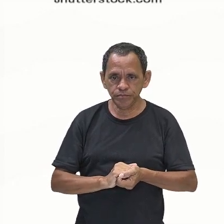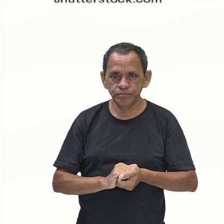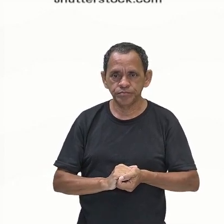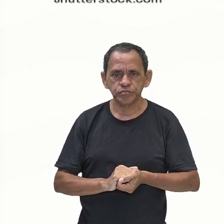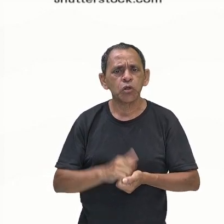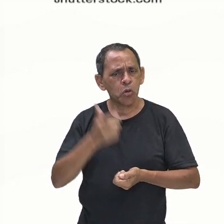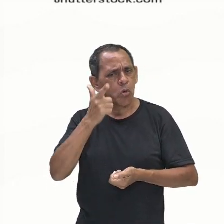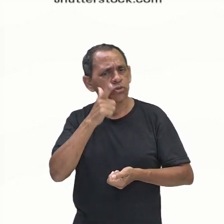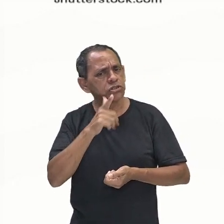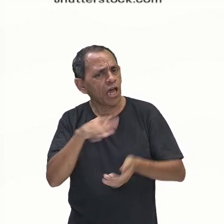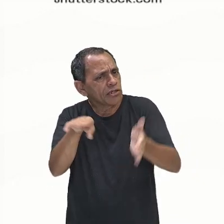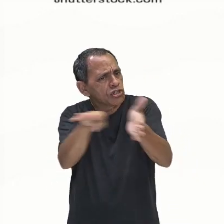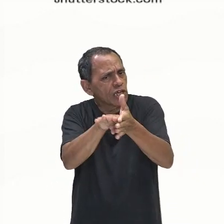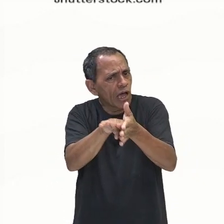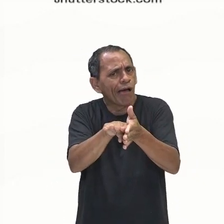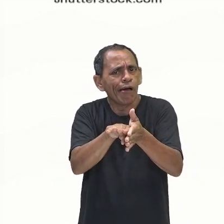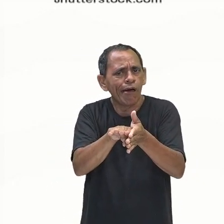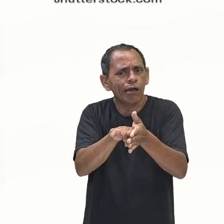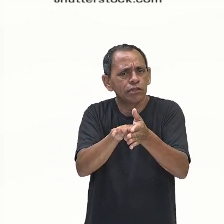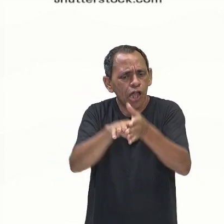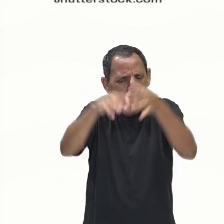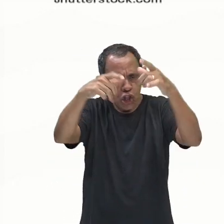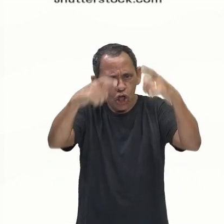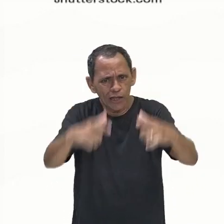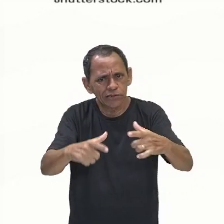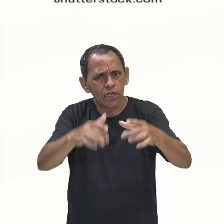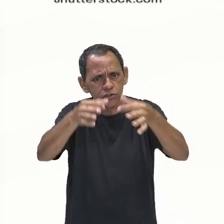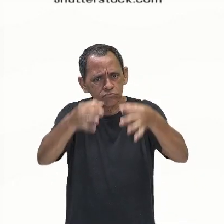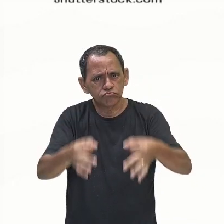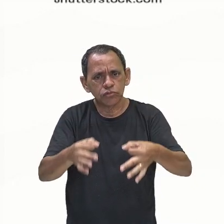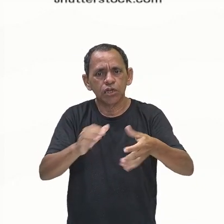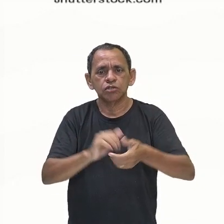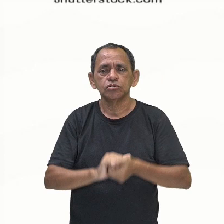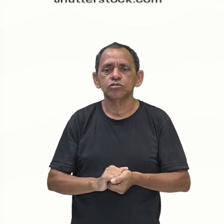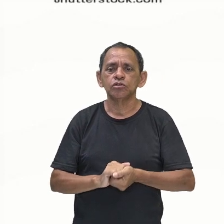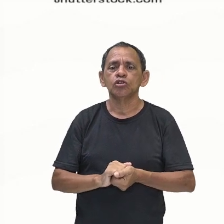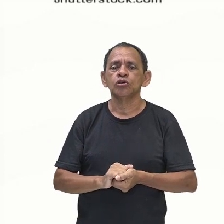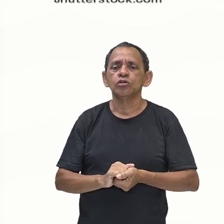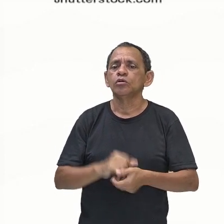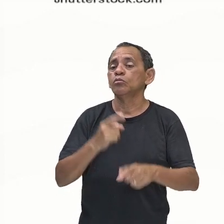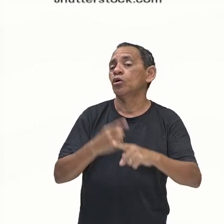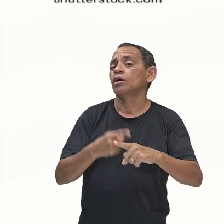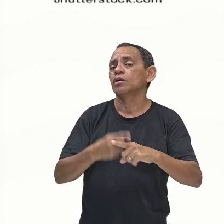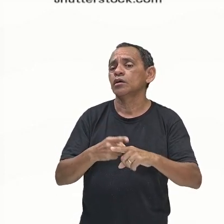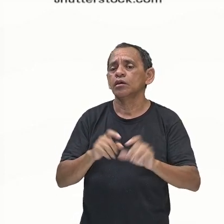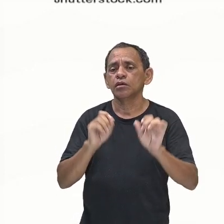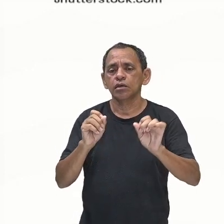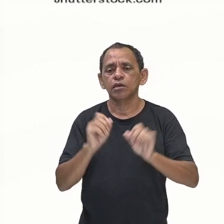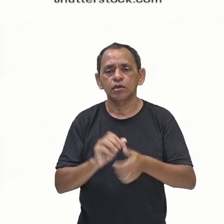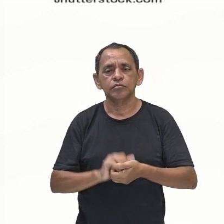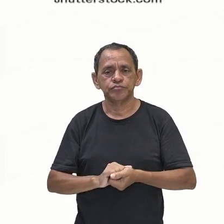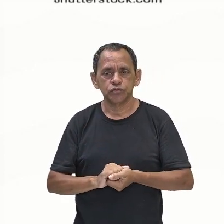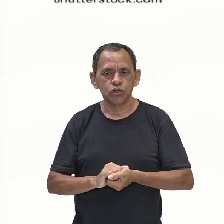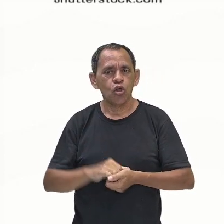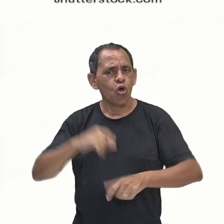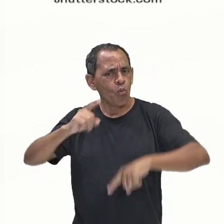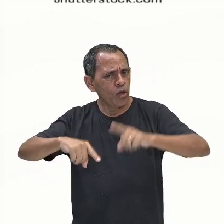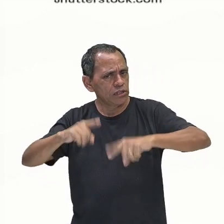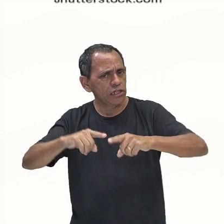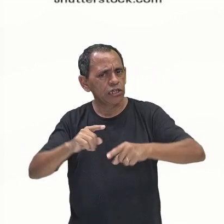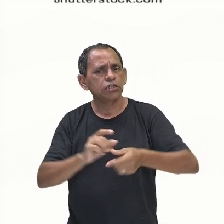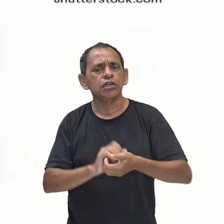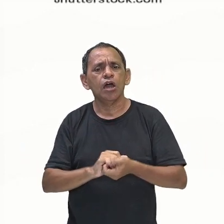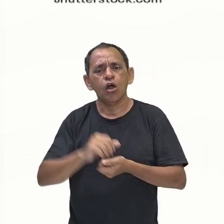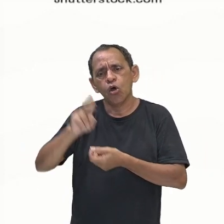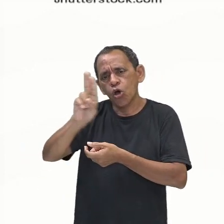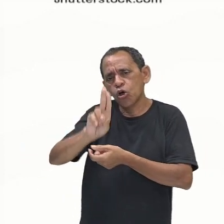endereço correto, exatamente onde você está, porque o drone é equipado com GPS, não é isso? Pois bem, então